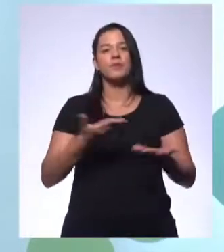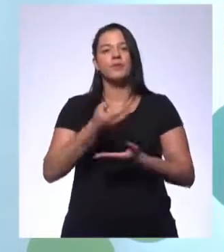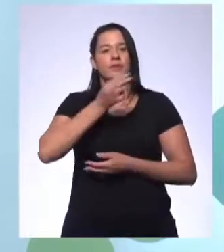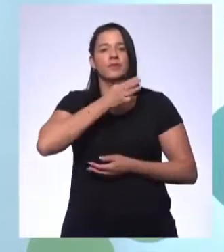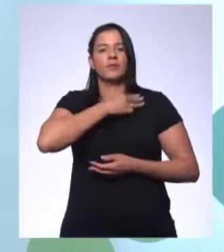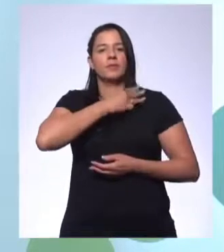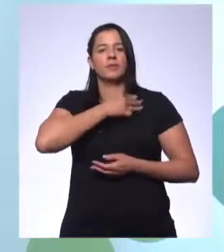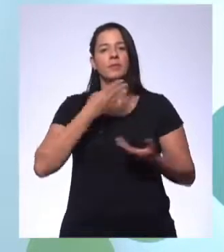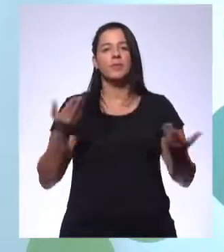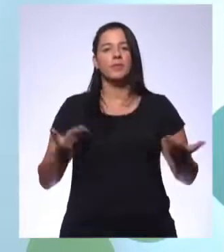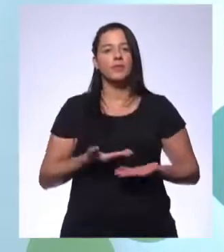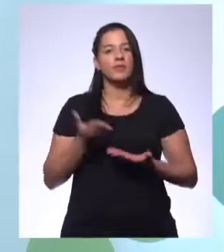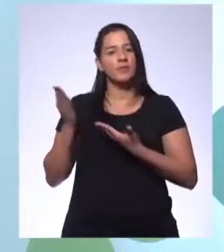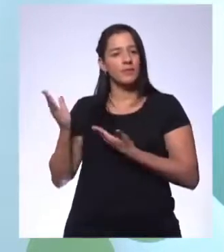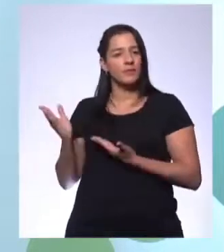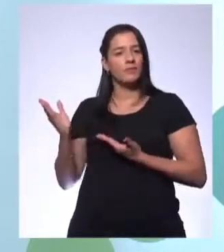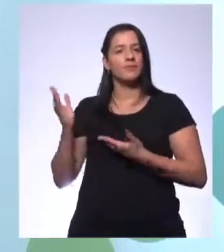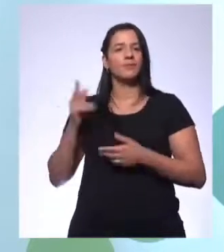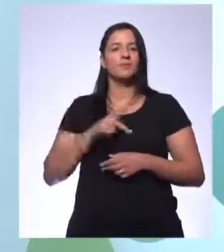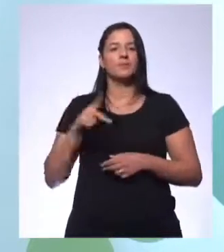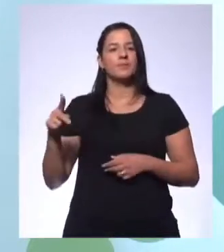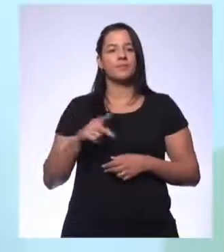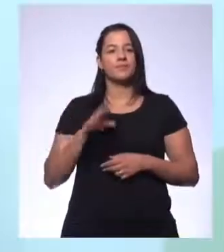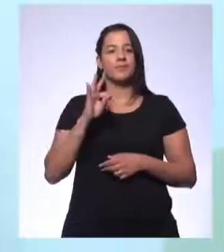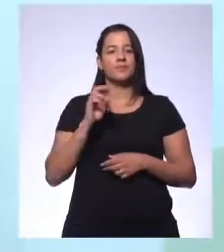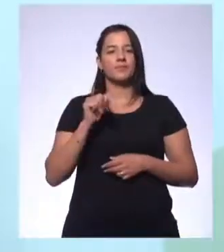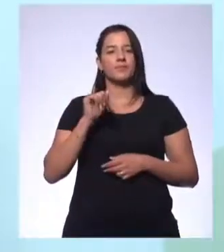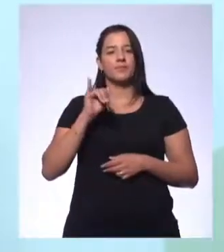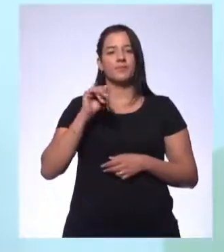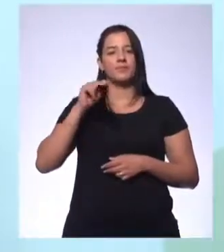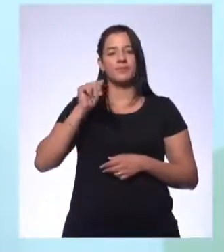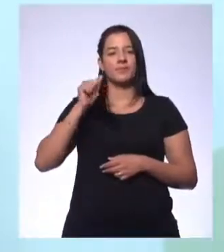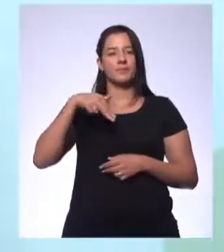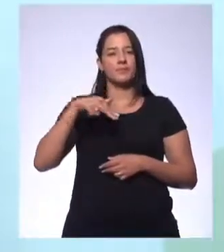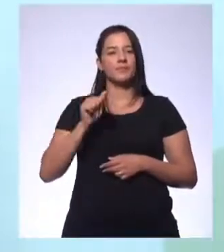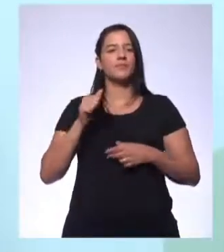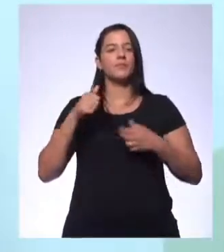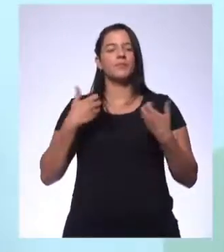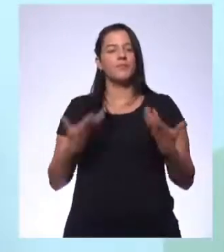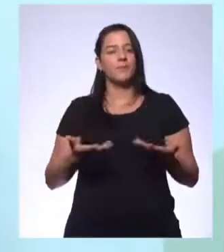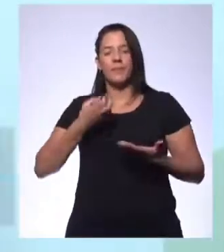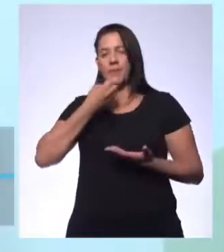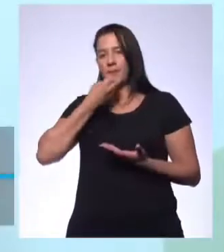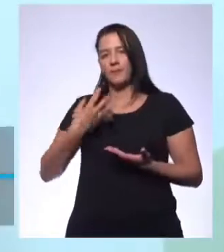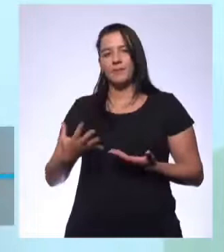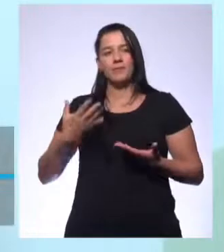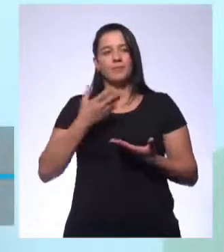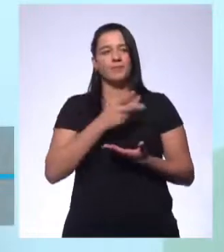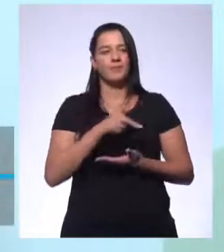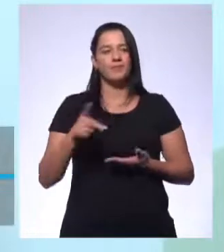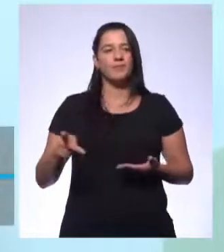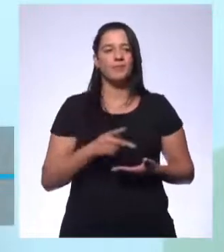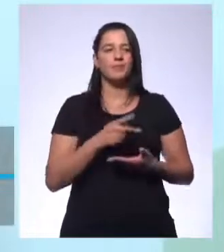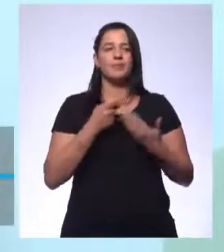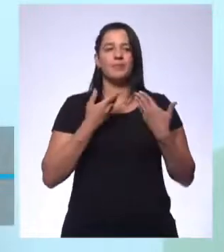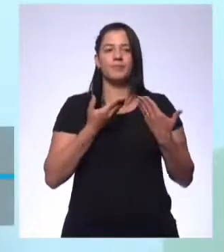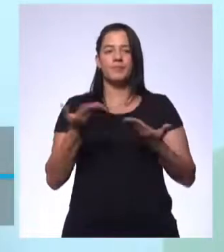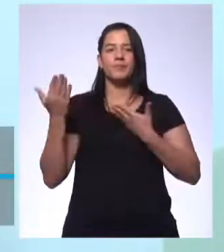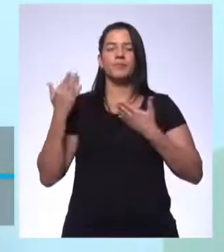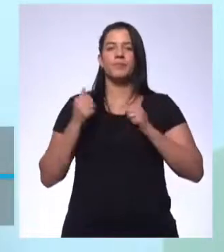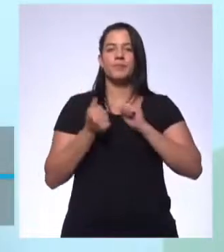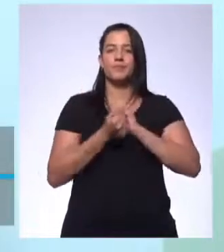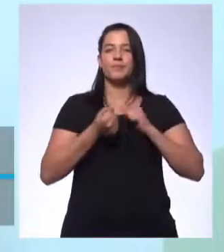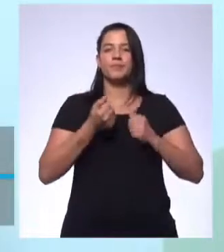mais uma aula da professora Tayana. Tudo bem, professora Tayana? Tudo jóia, professor Mauro e alunos, professores que estão aí nos